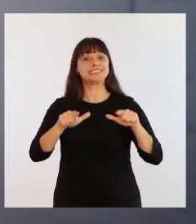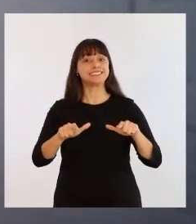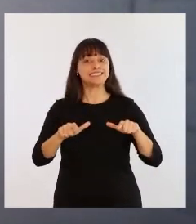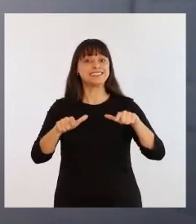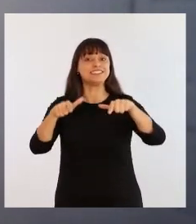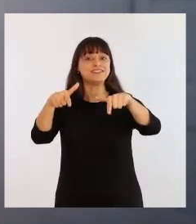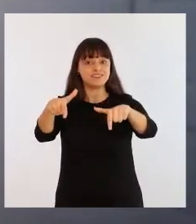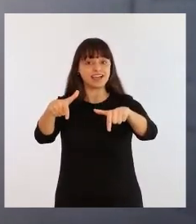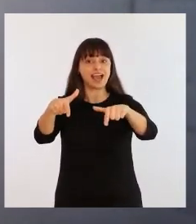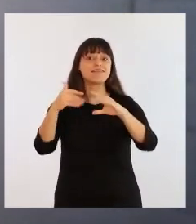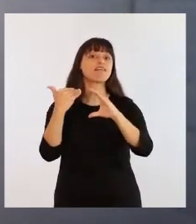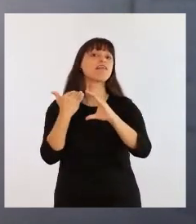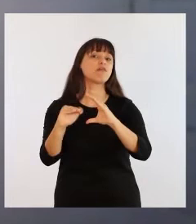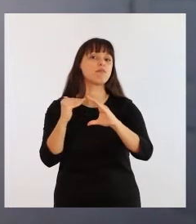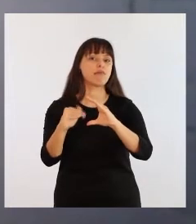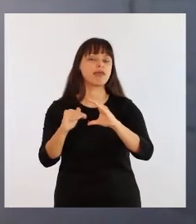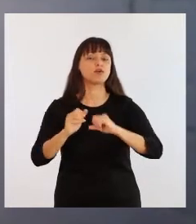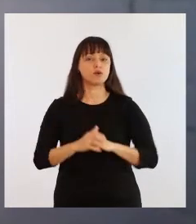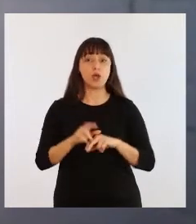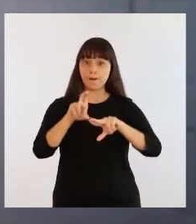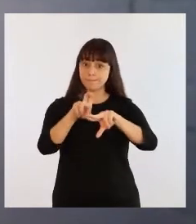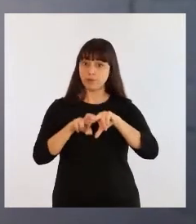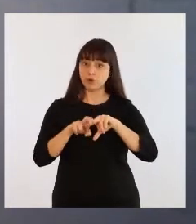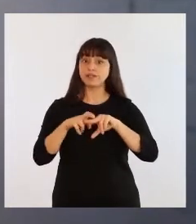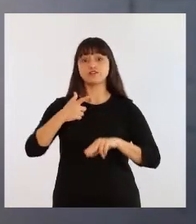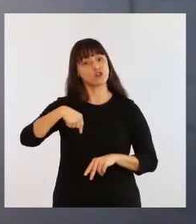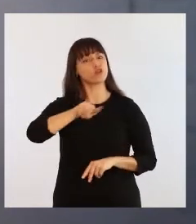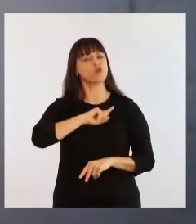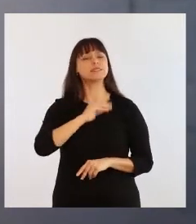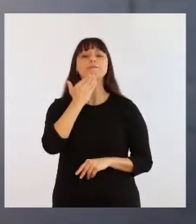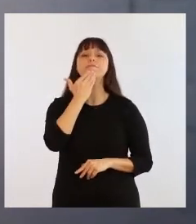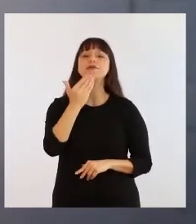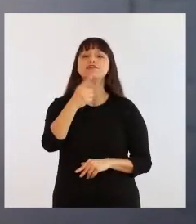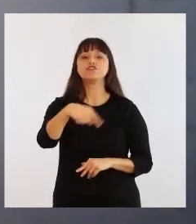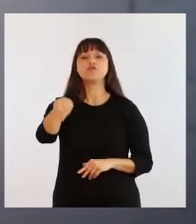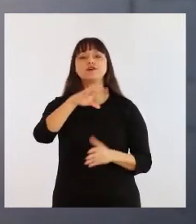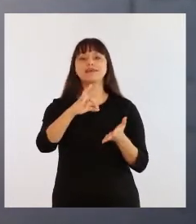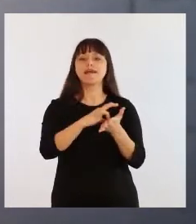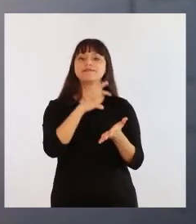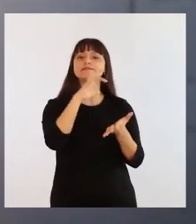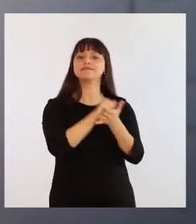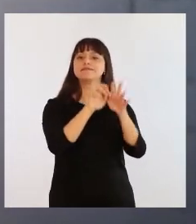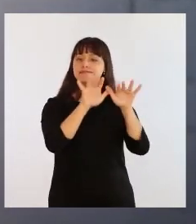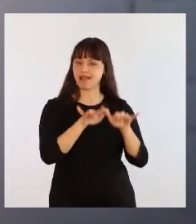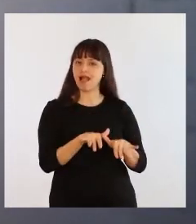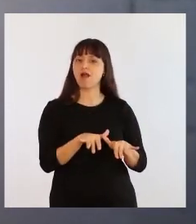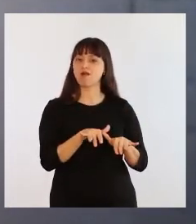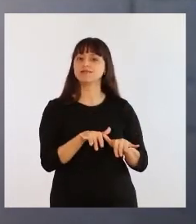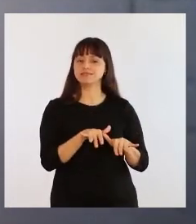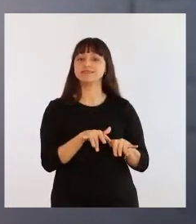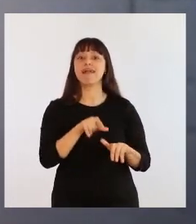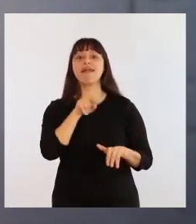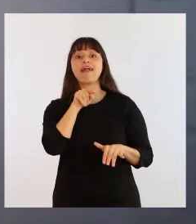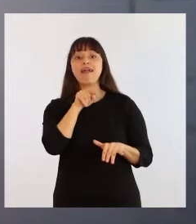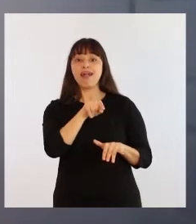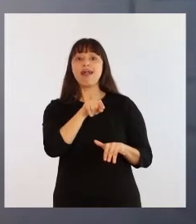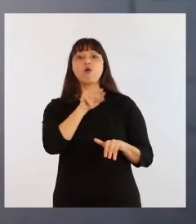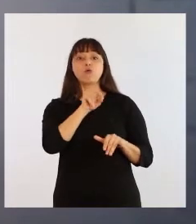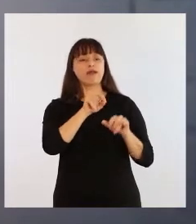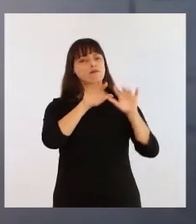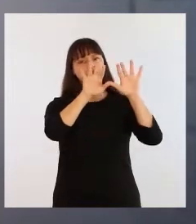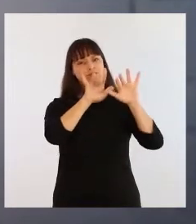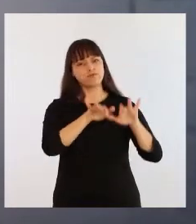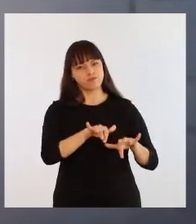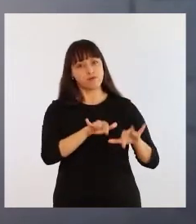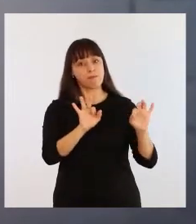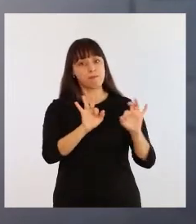certificado digital por e-mail. Foi por isso, inclusive, que nós pedimos que todos fizessem a inscrição através daquele